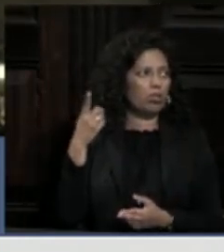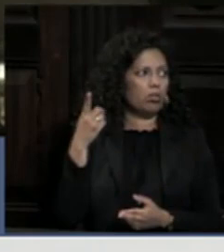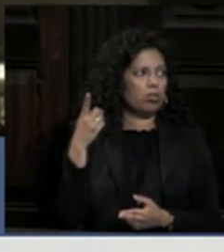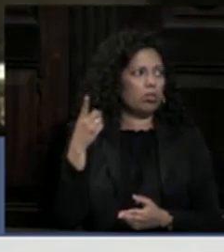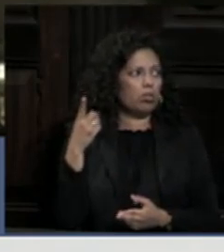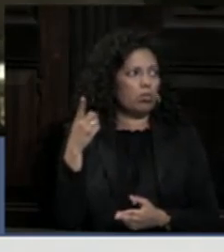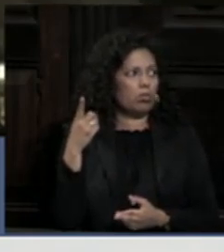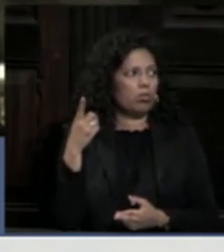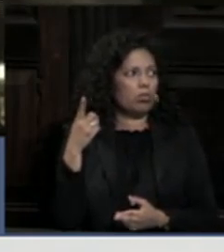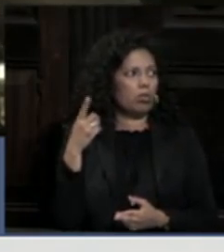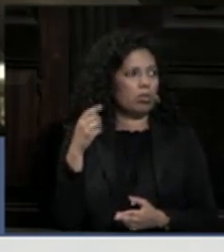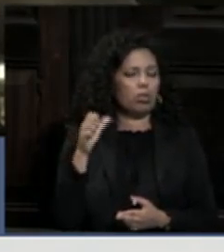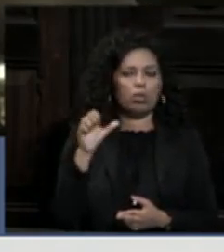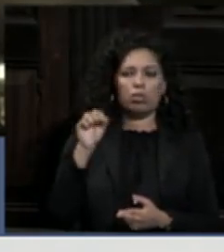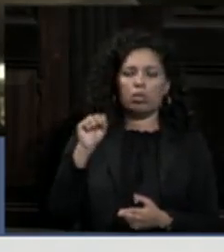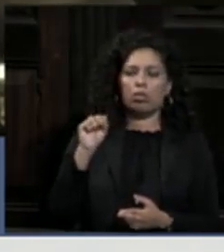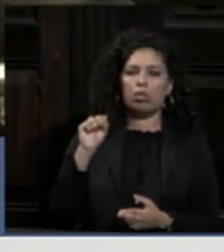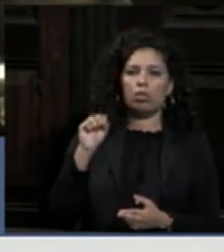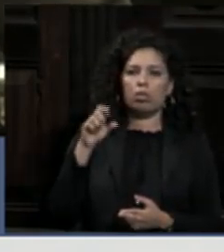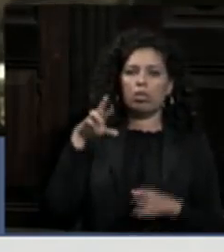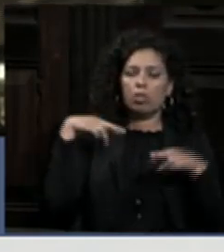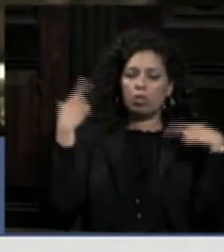sessão ordinária